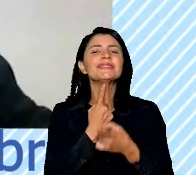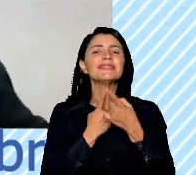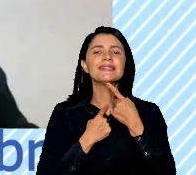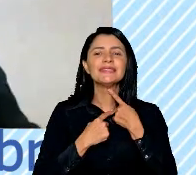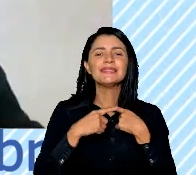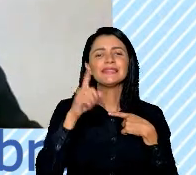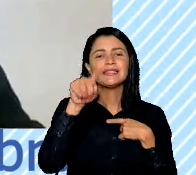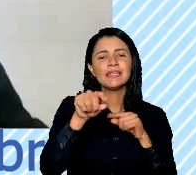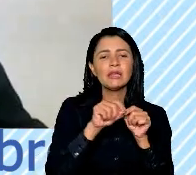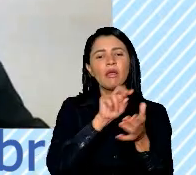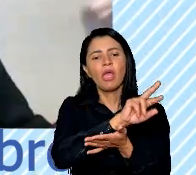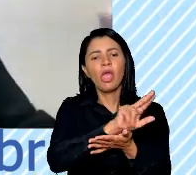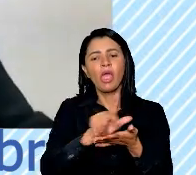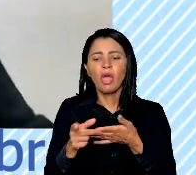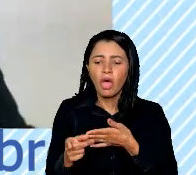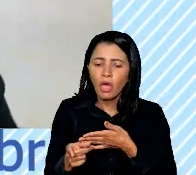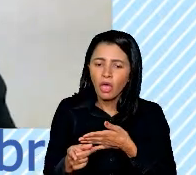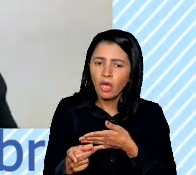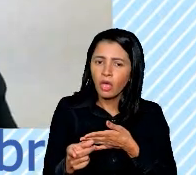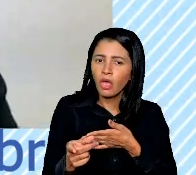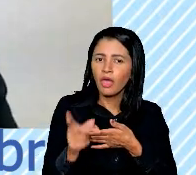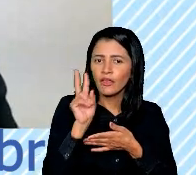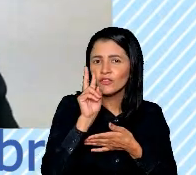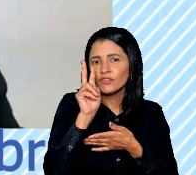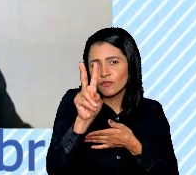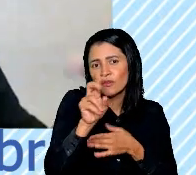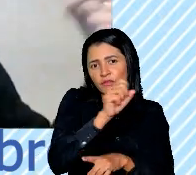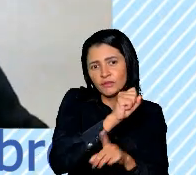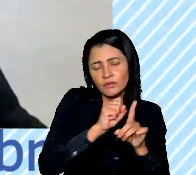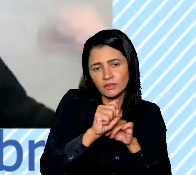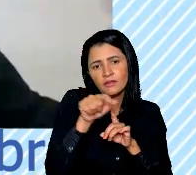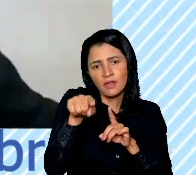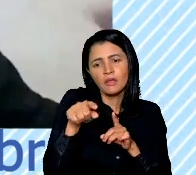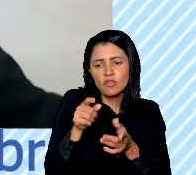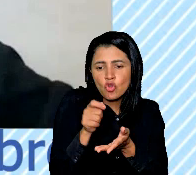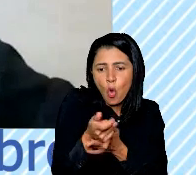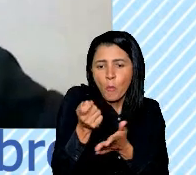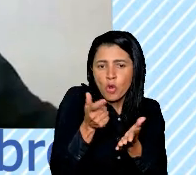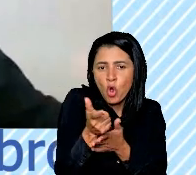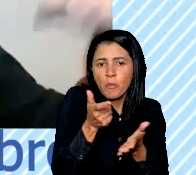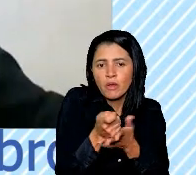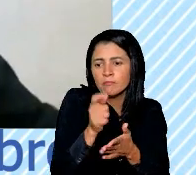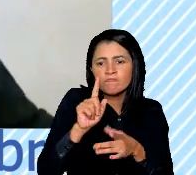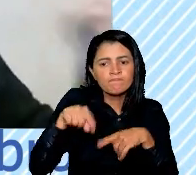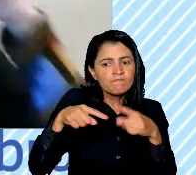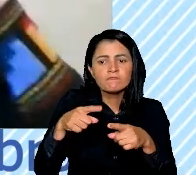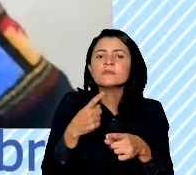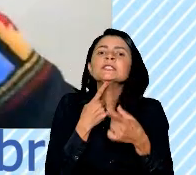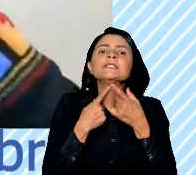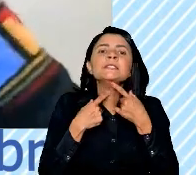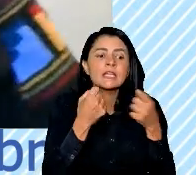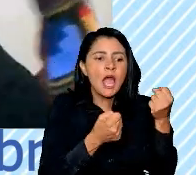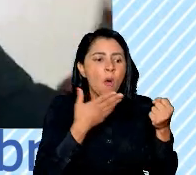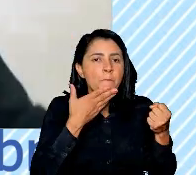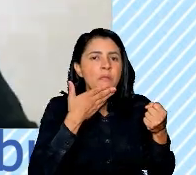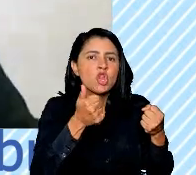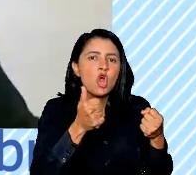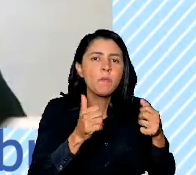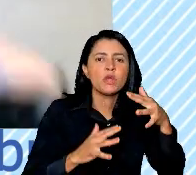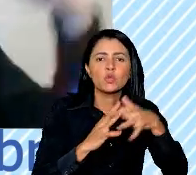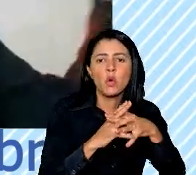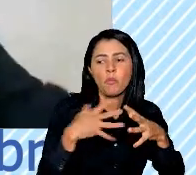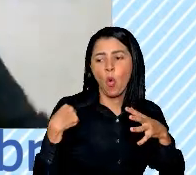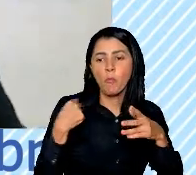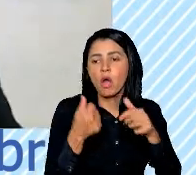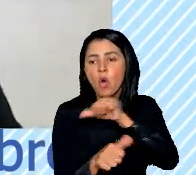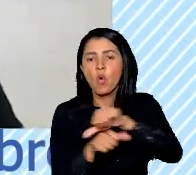tendem ao infinito. Nós vemos isso na sociedade de consumo. Nós desejamos cada vez mais um carro melhor, uma roupa